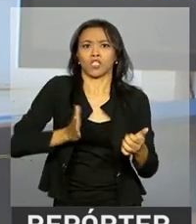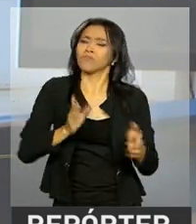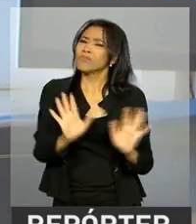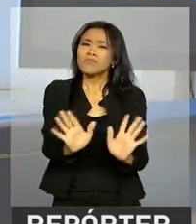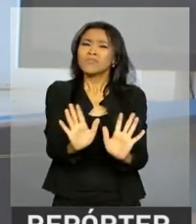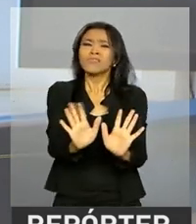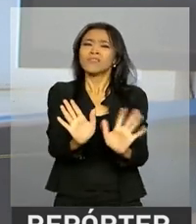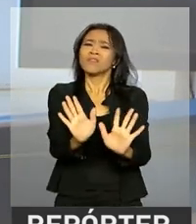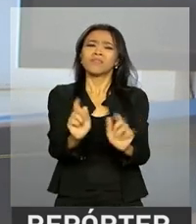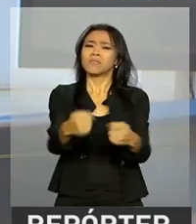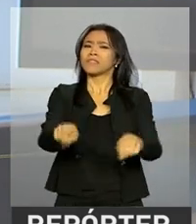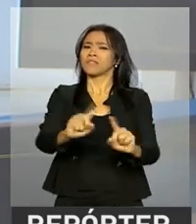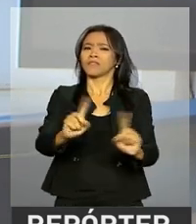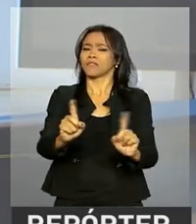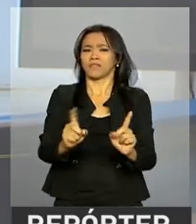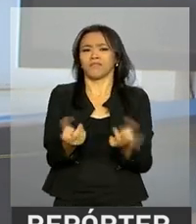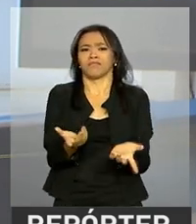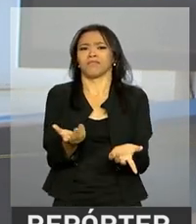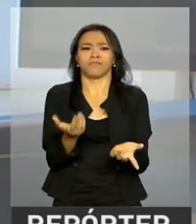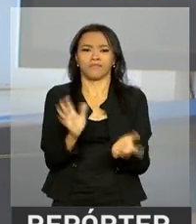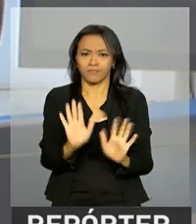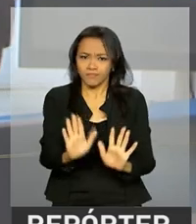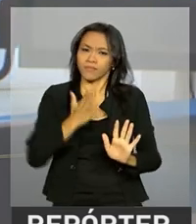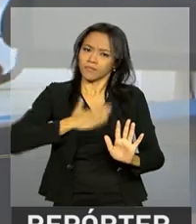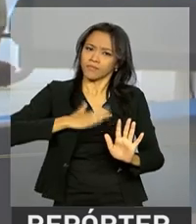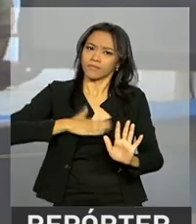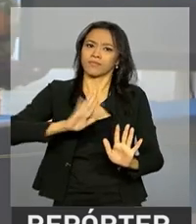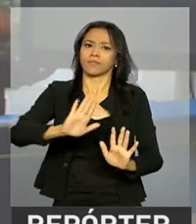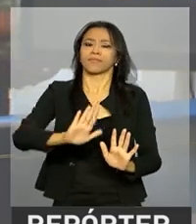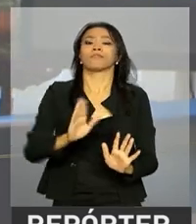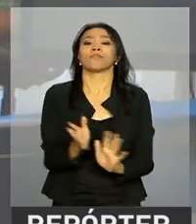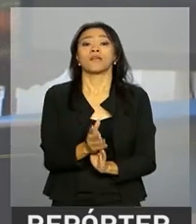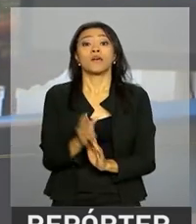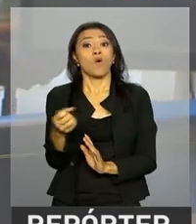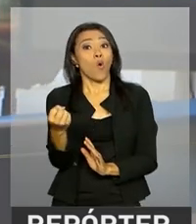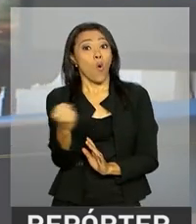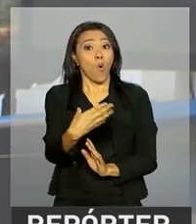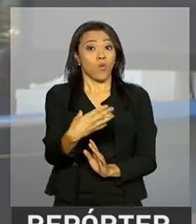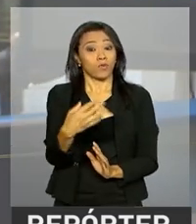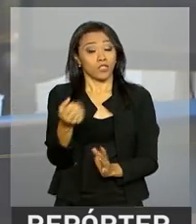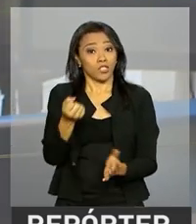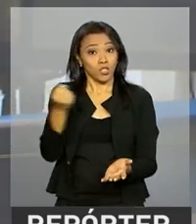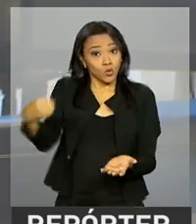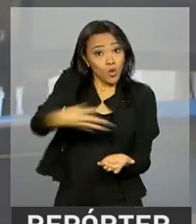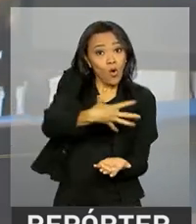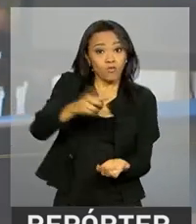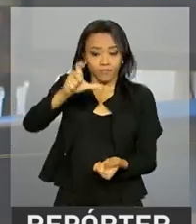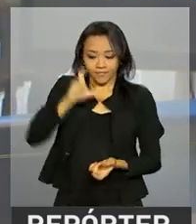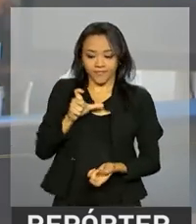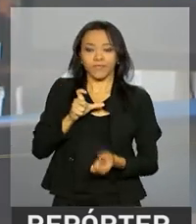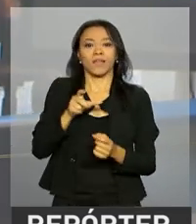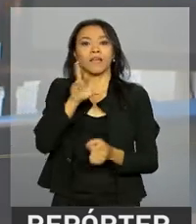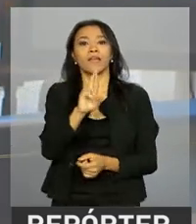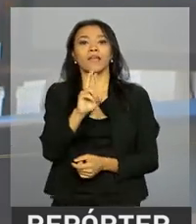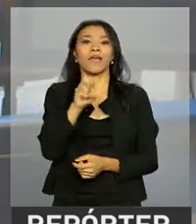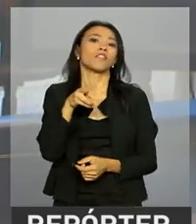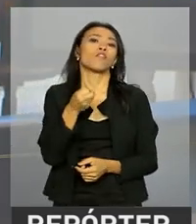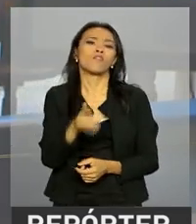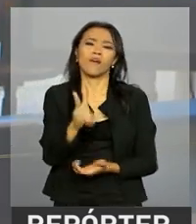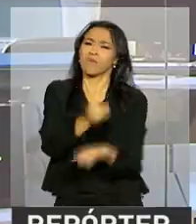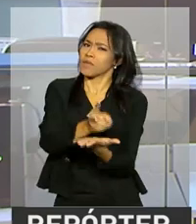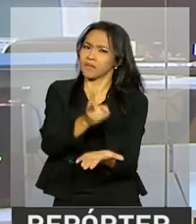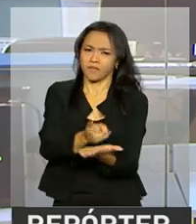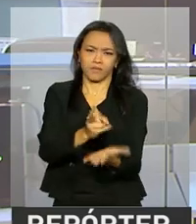trocara antes do prazo os procedimentos para tirar a ou renovar a habilitação também são os